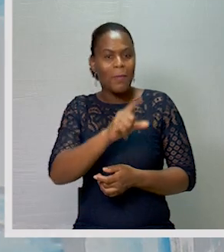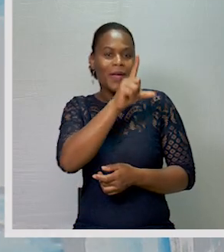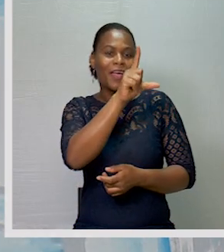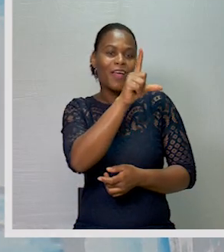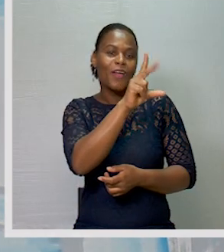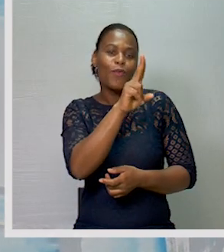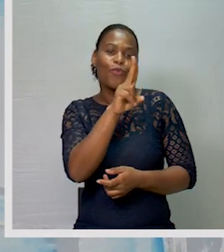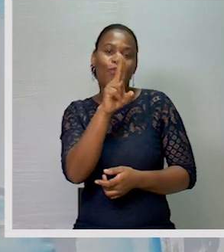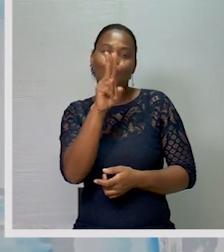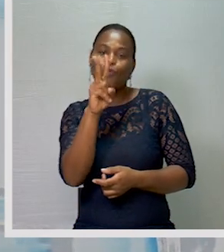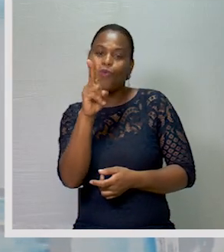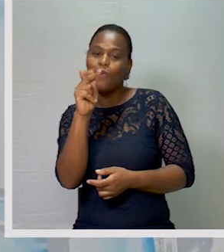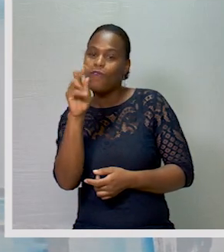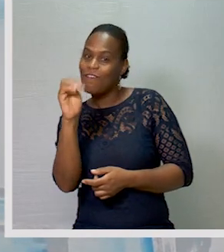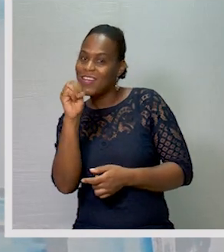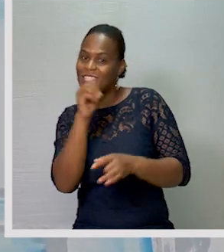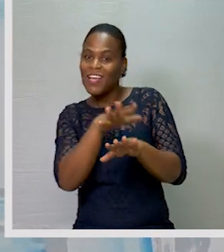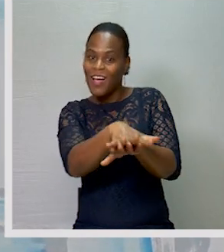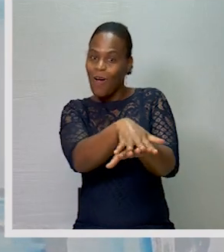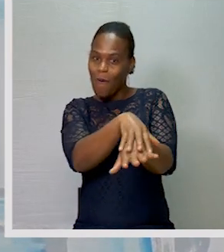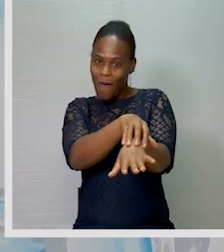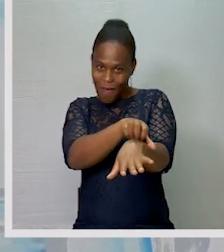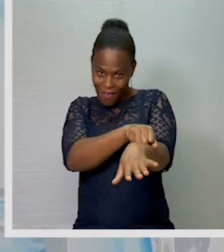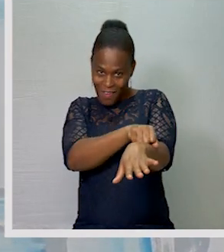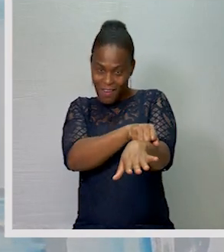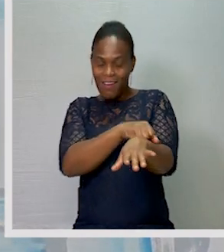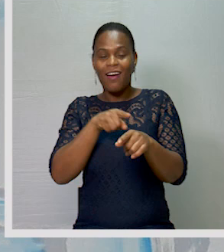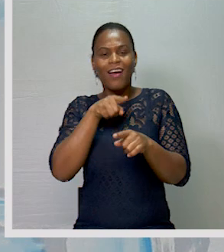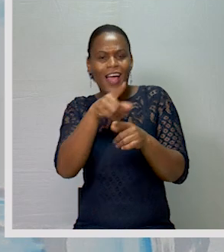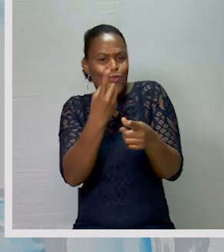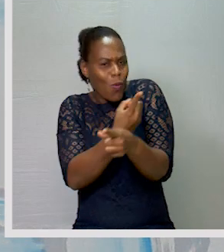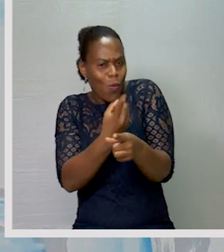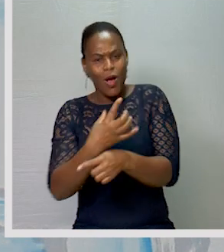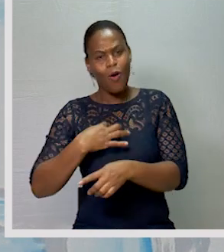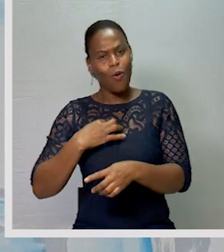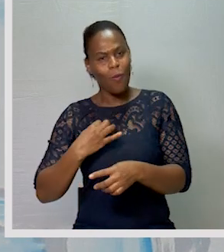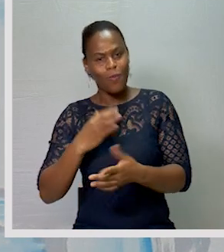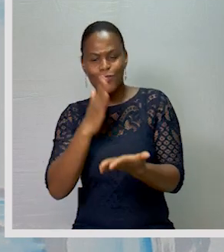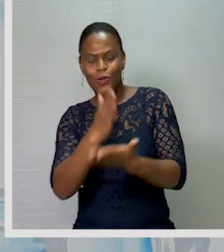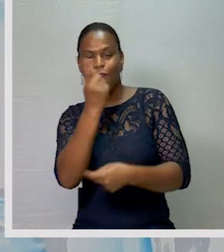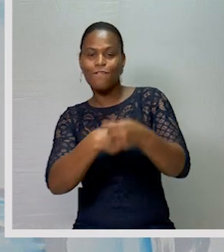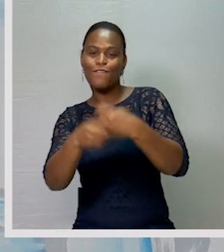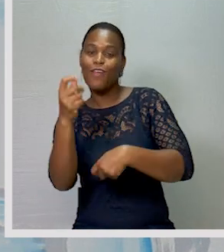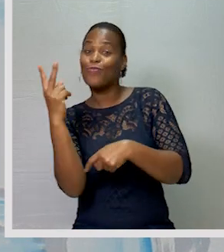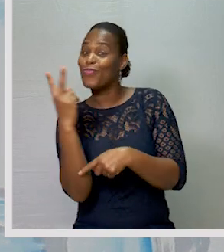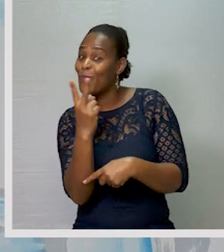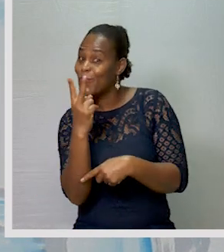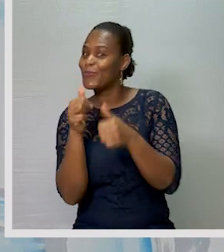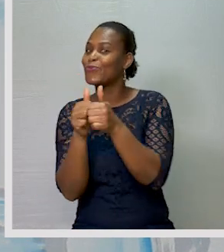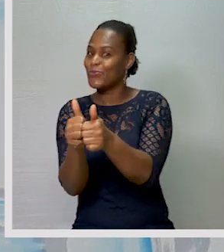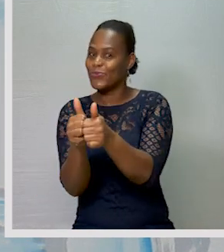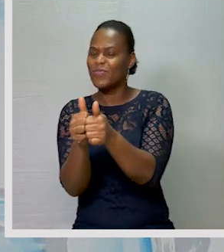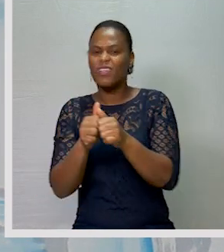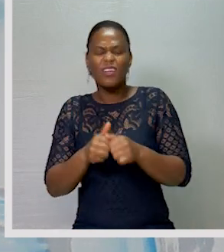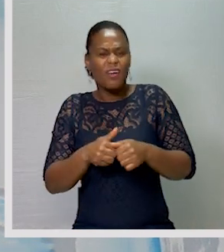As luvas, essas peças de vestuários, só se vendem aos pares.